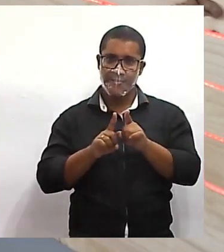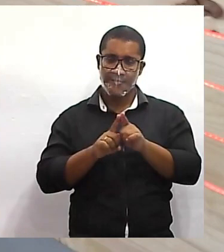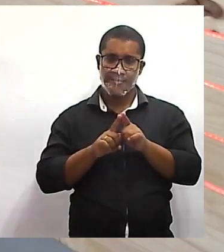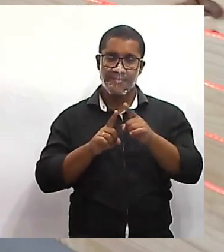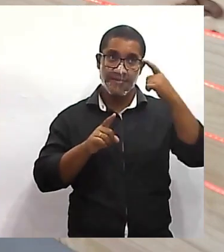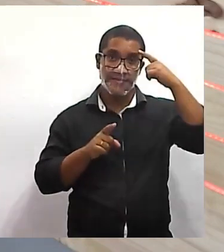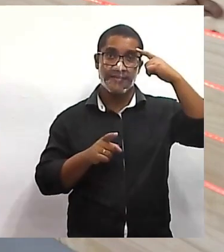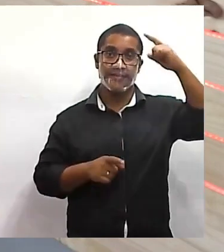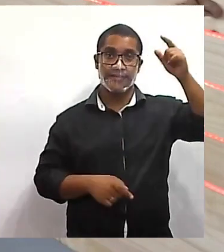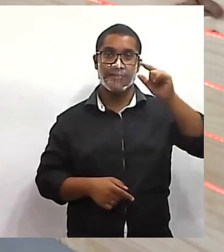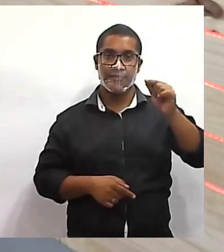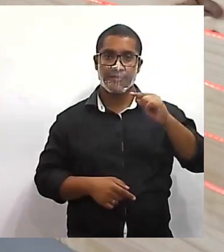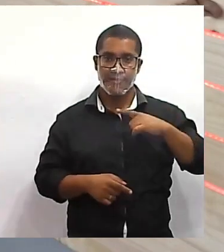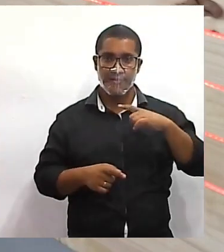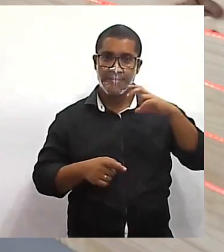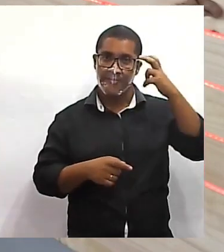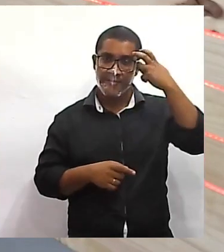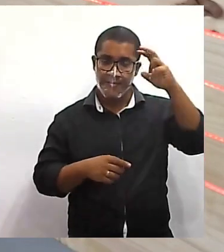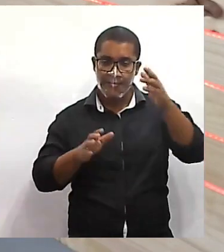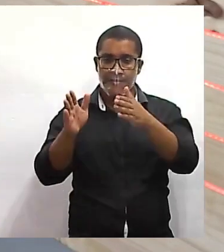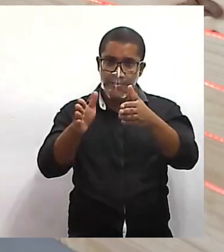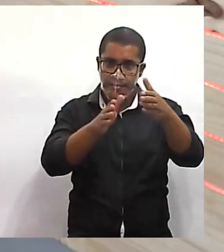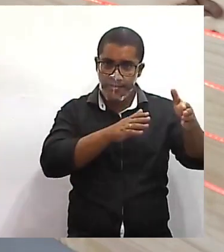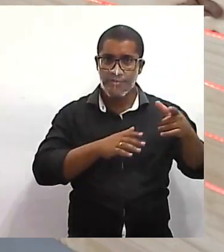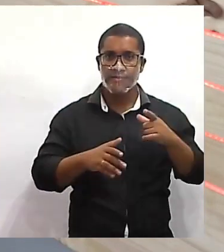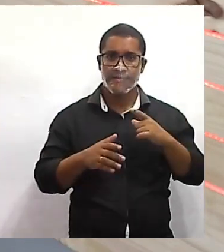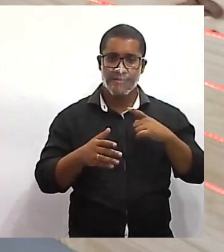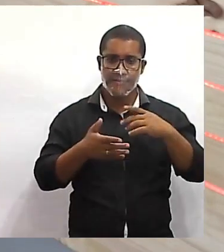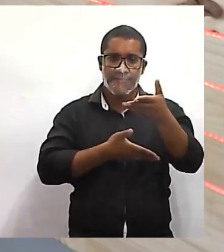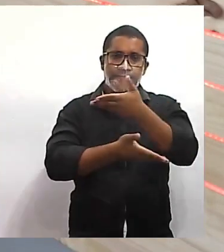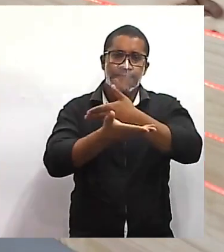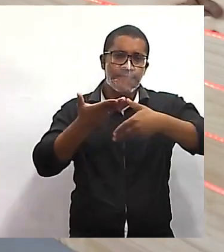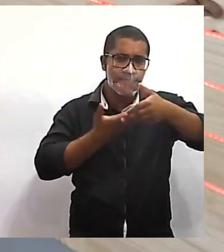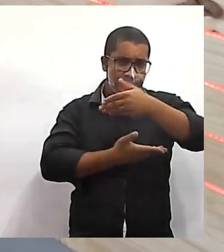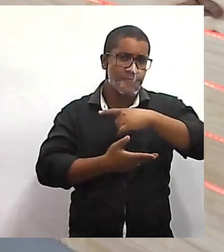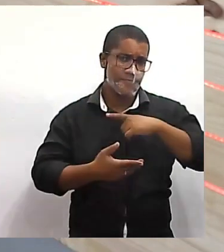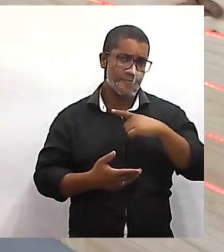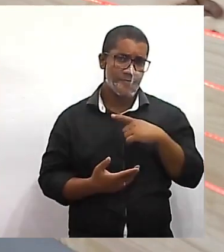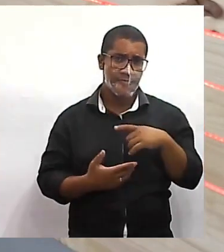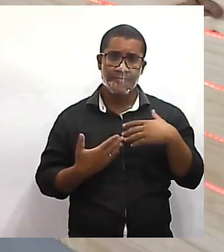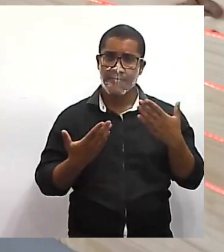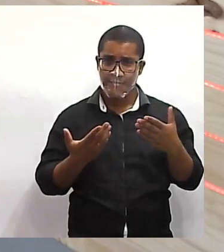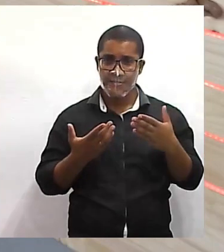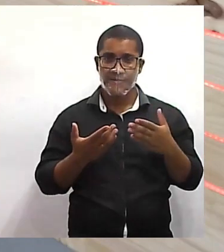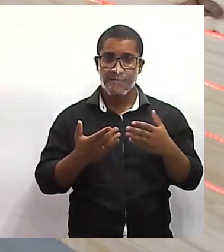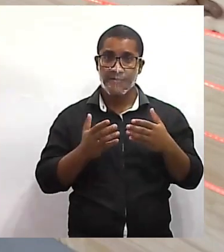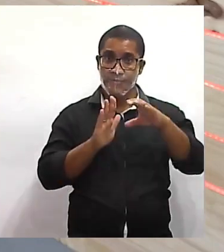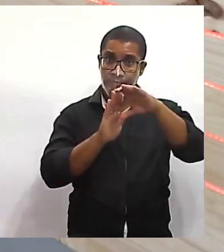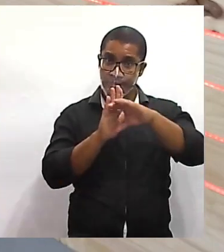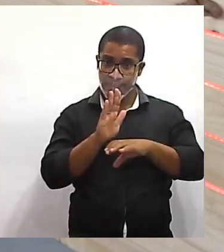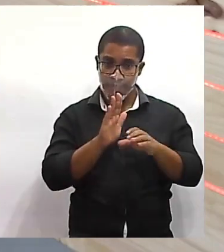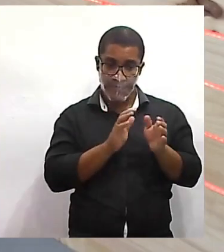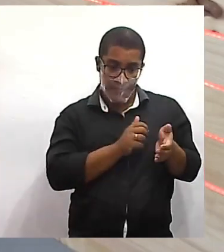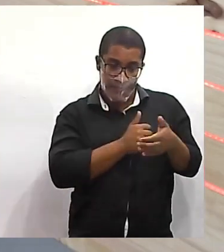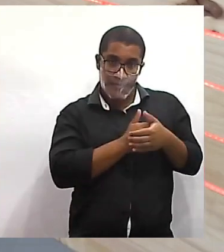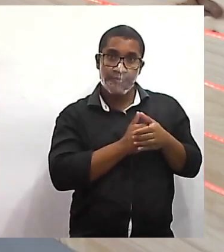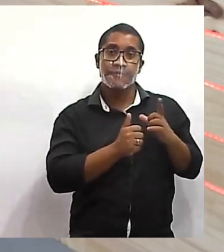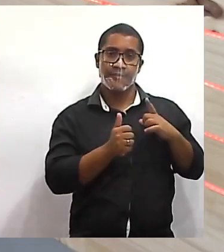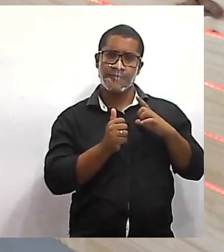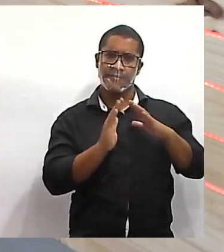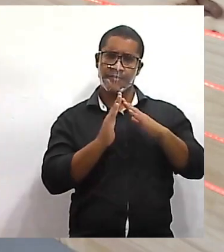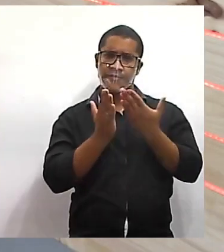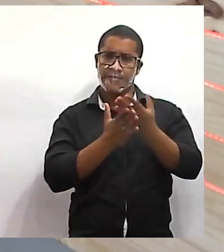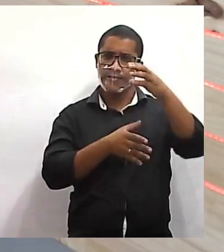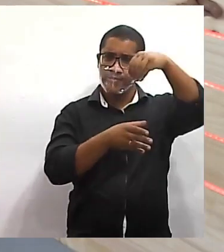aquela discussão, né, da cultura organizacional, das relações. Então, esse currículo oculto ele está presente, né, na